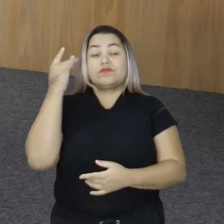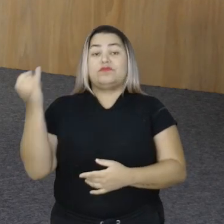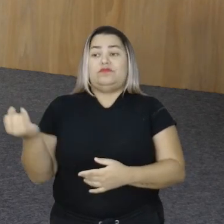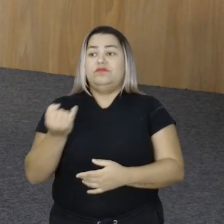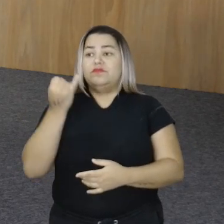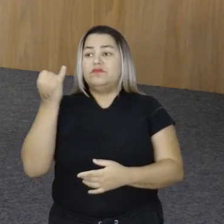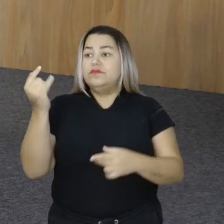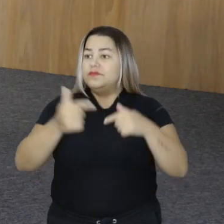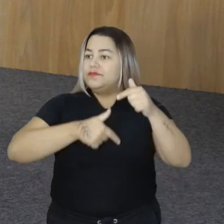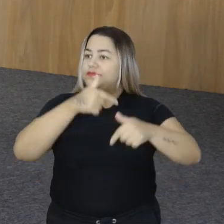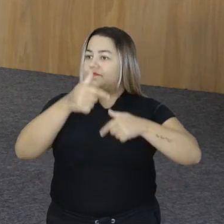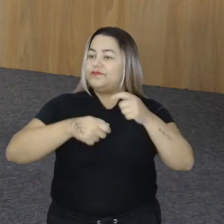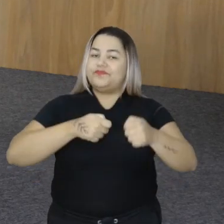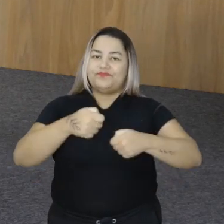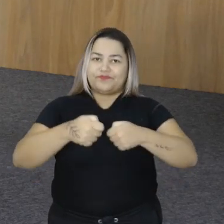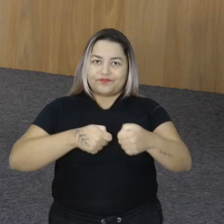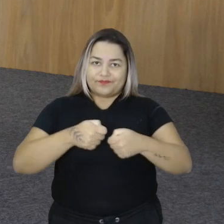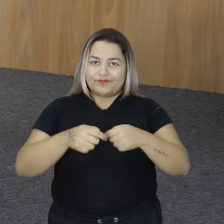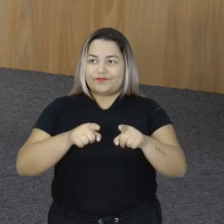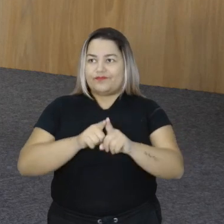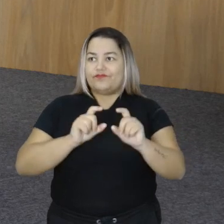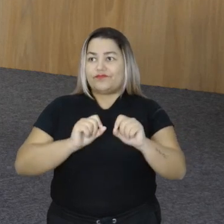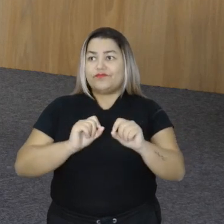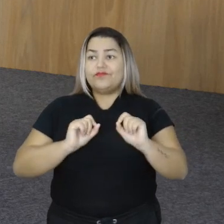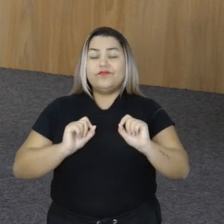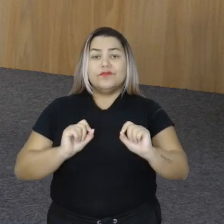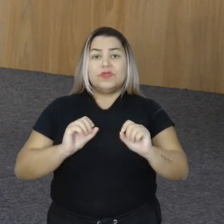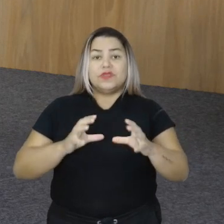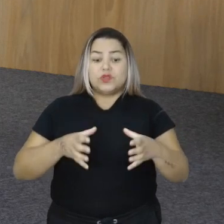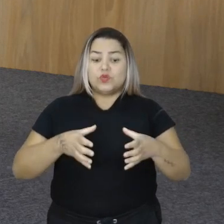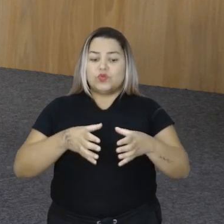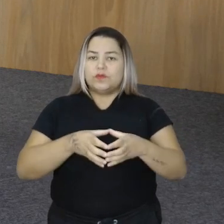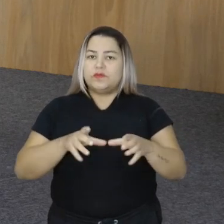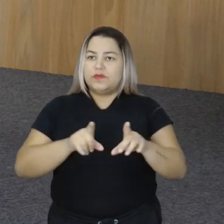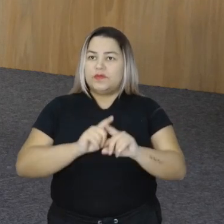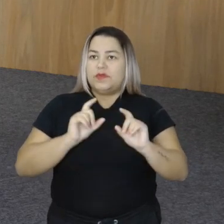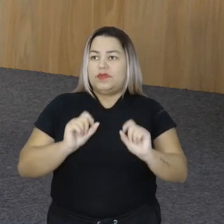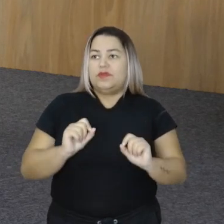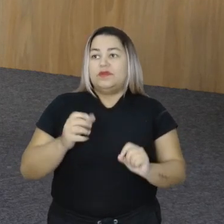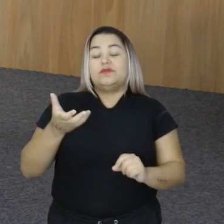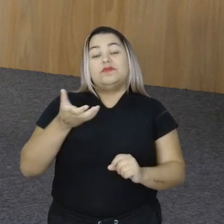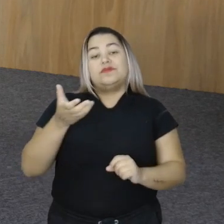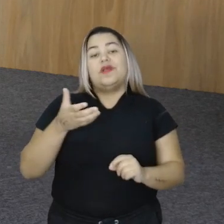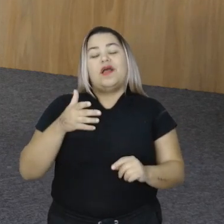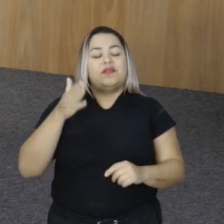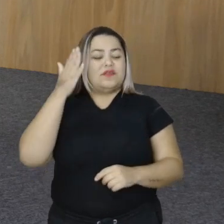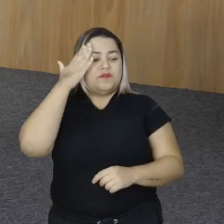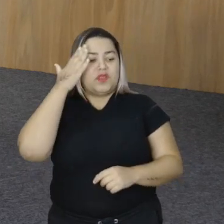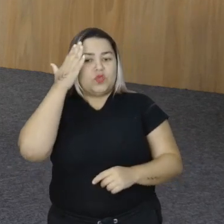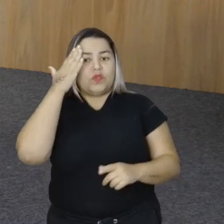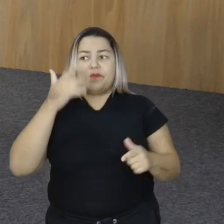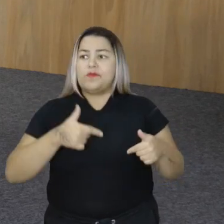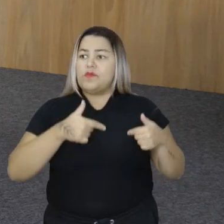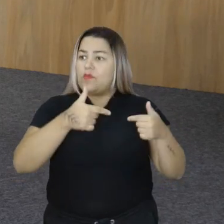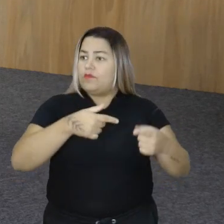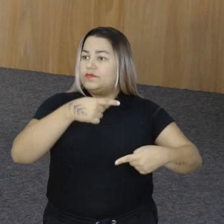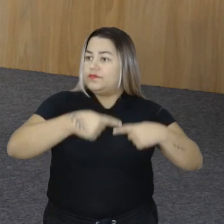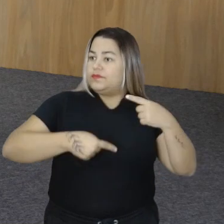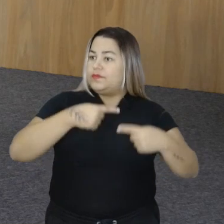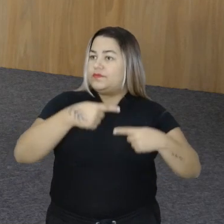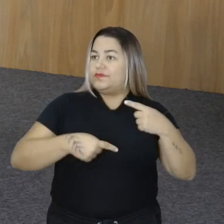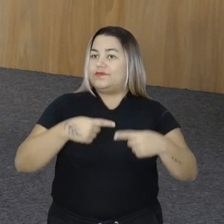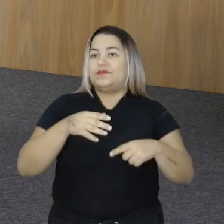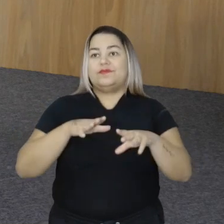desse trabalho de articulação com tantas entidades, Raimundo? Mas eu queria também saber dos desafios de conseguir dialogar com